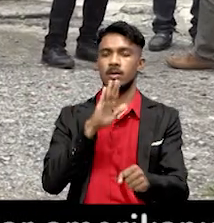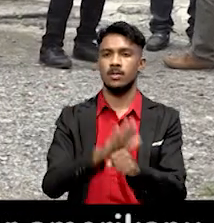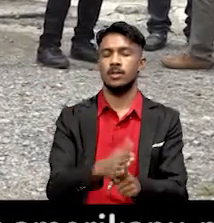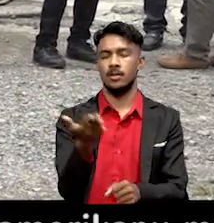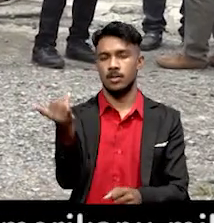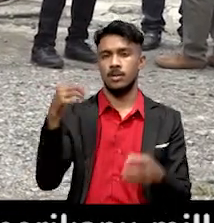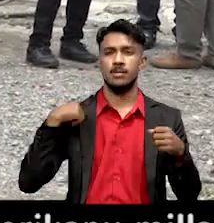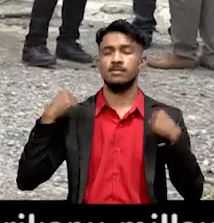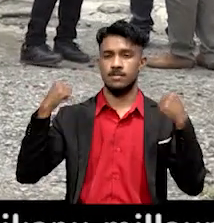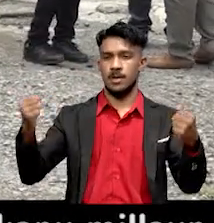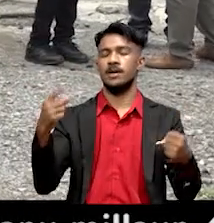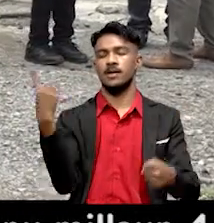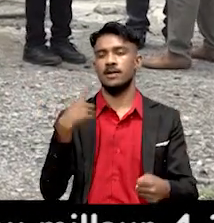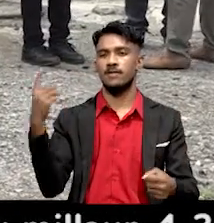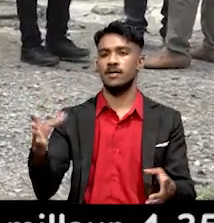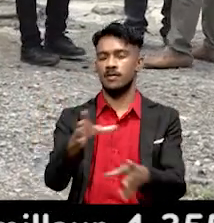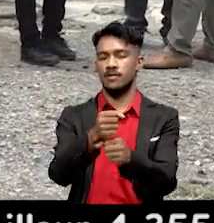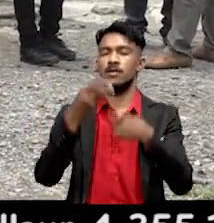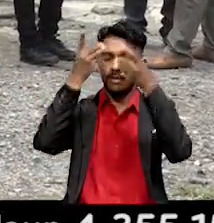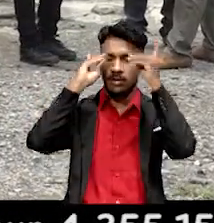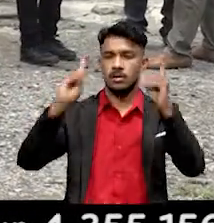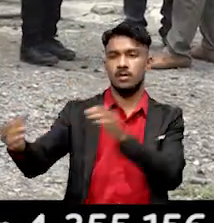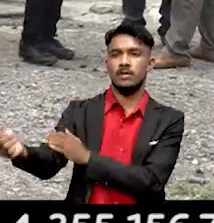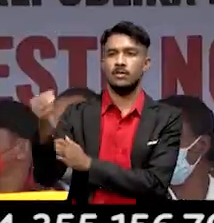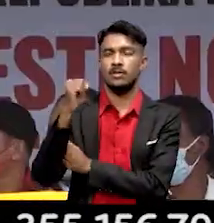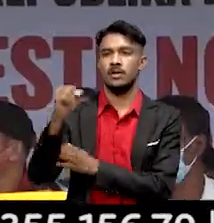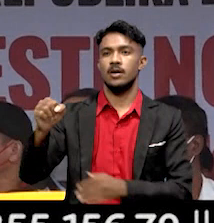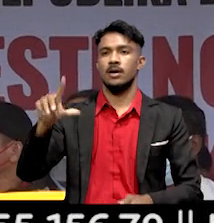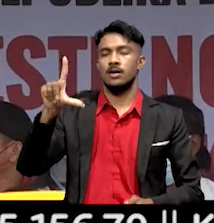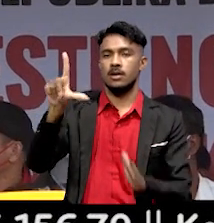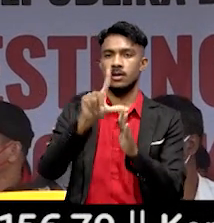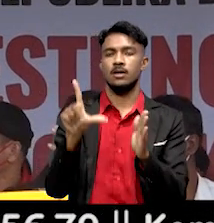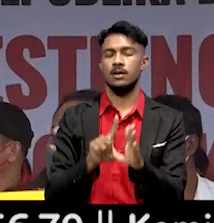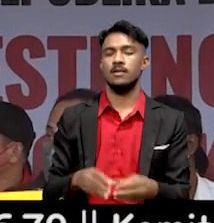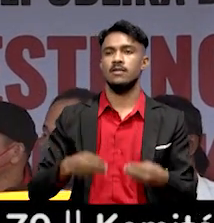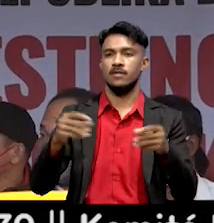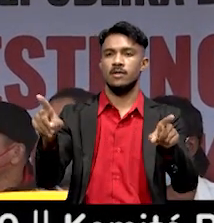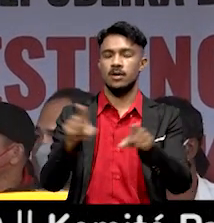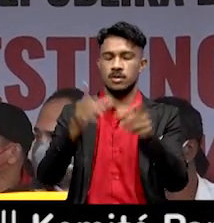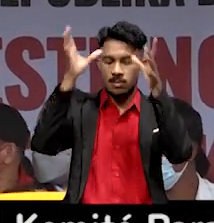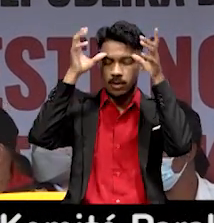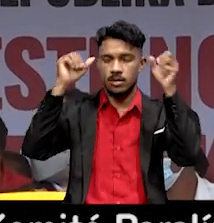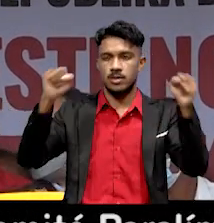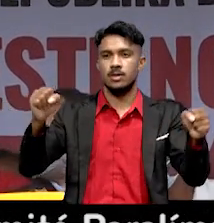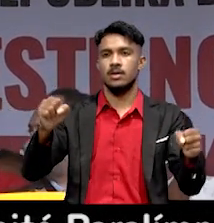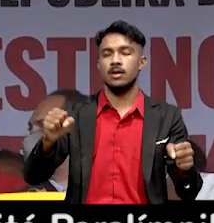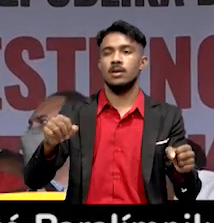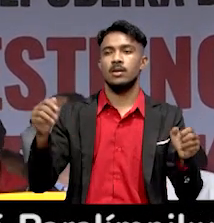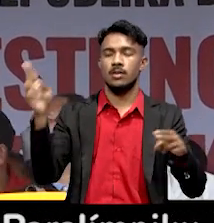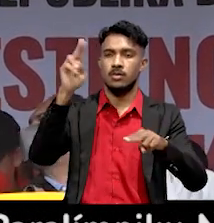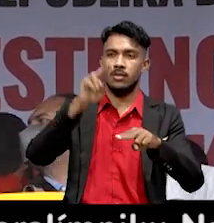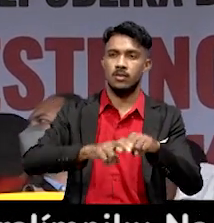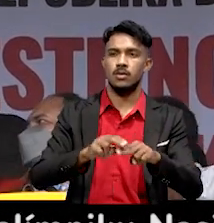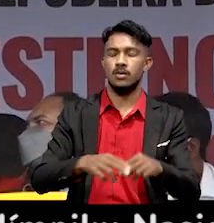na fatin futi desijaun hok bit nebe konstitusaun RDTL fo nudar Presiden Republika no turnya konsiensi